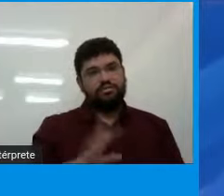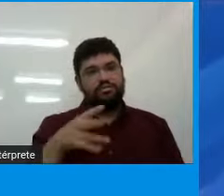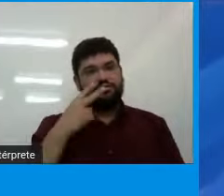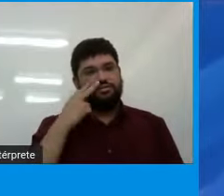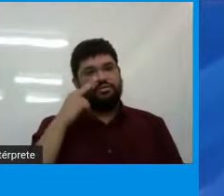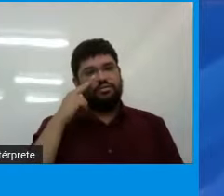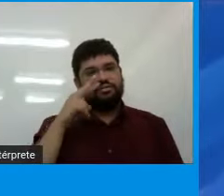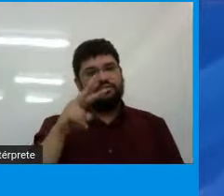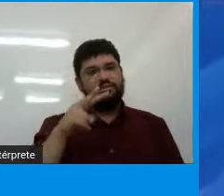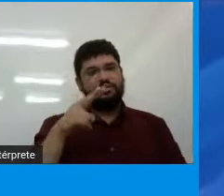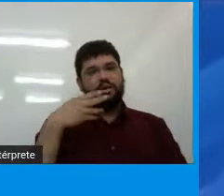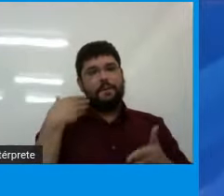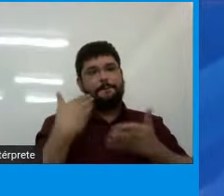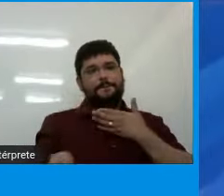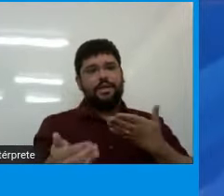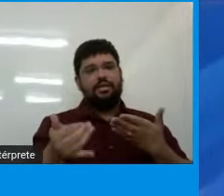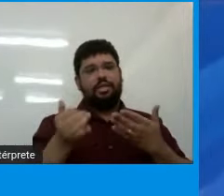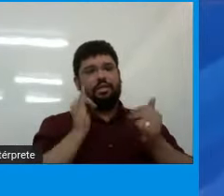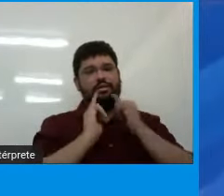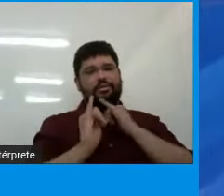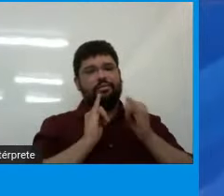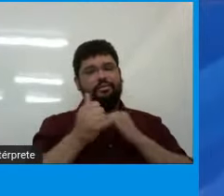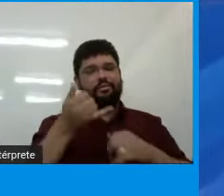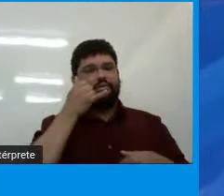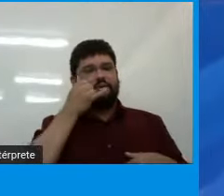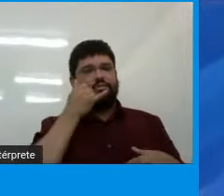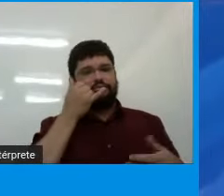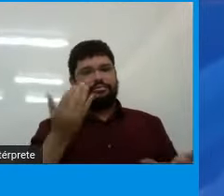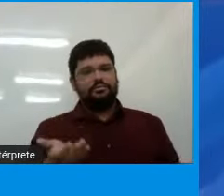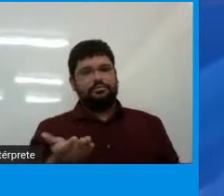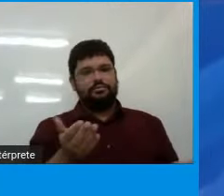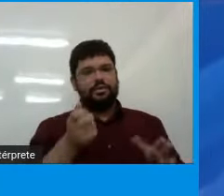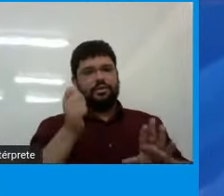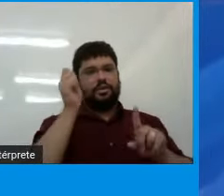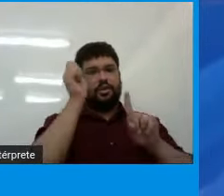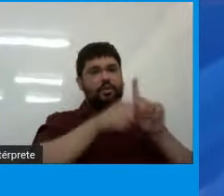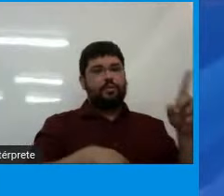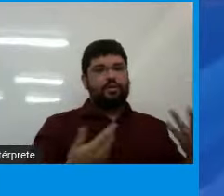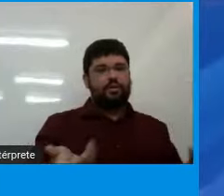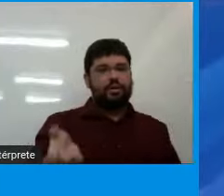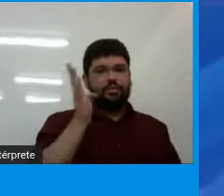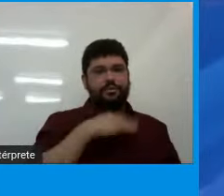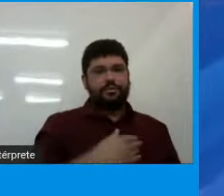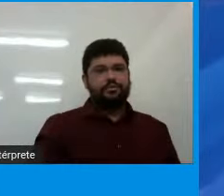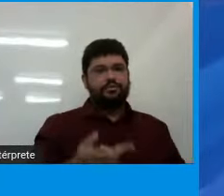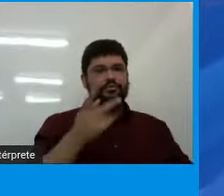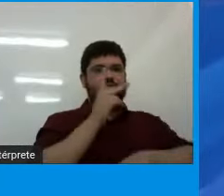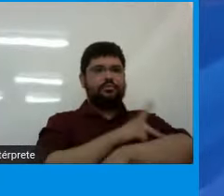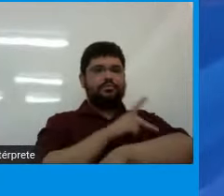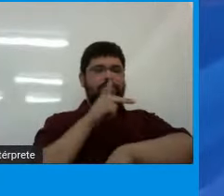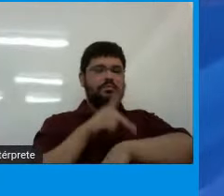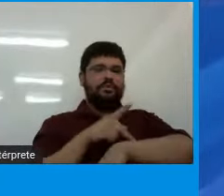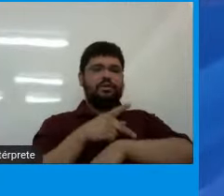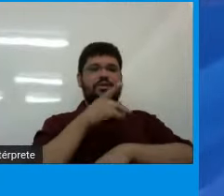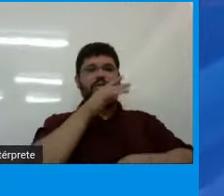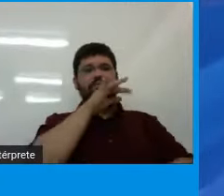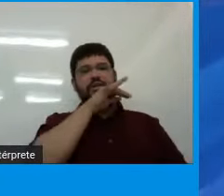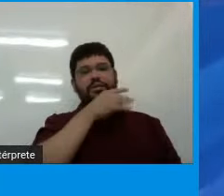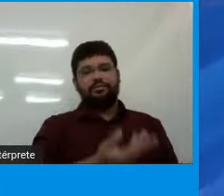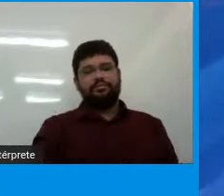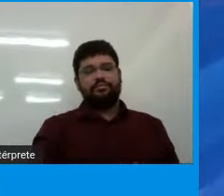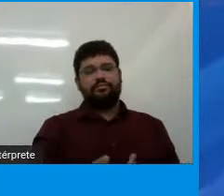ter comprometido o plano de dados dele durante todo o mês. Então, além de não ser pedagogicamente indicado, ainda pode